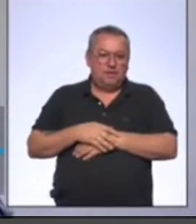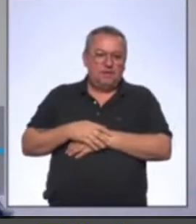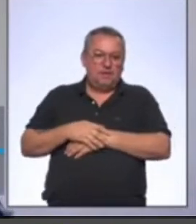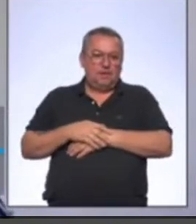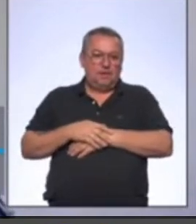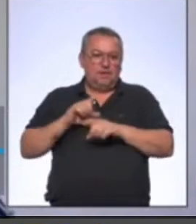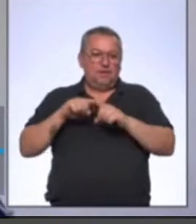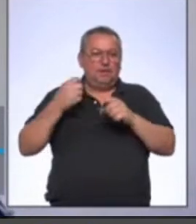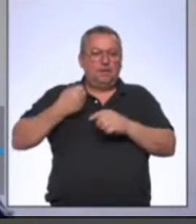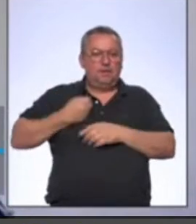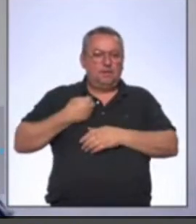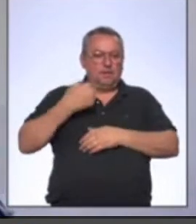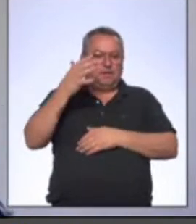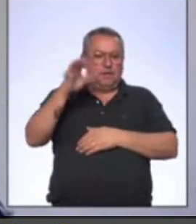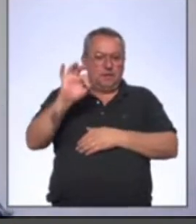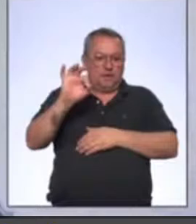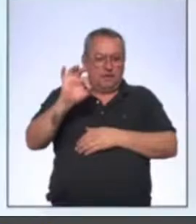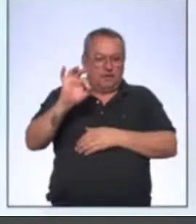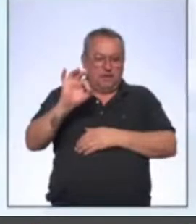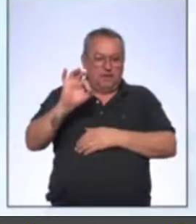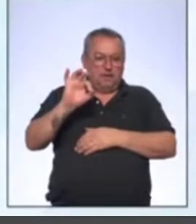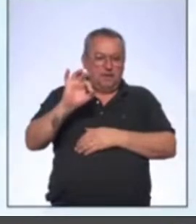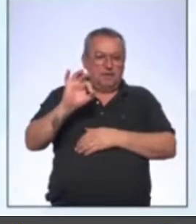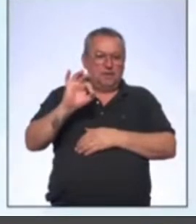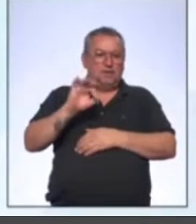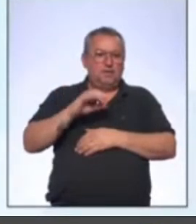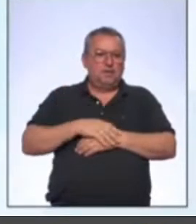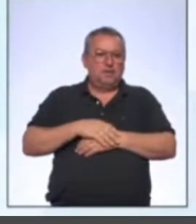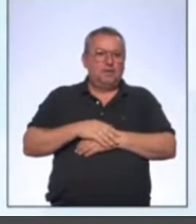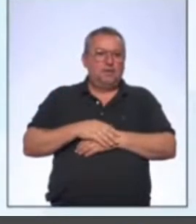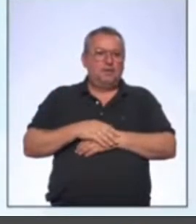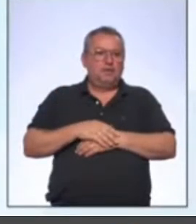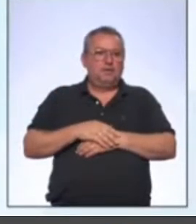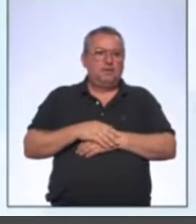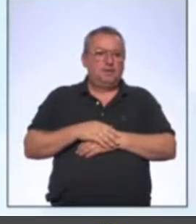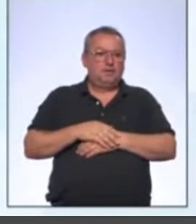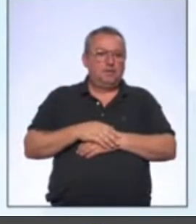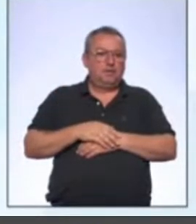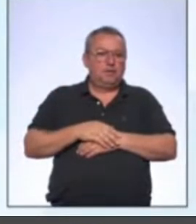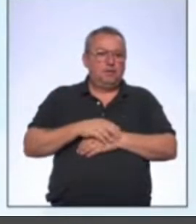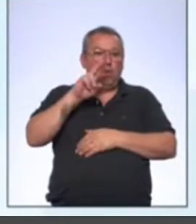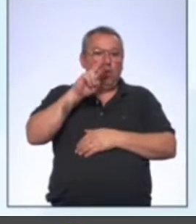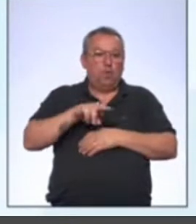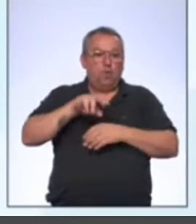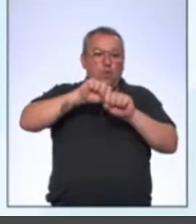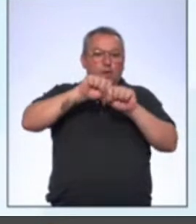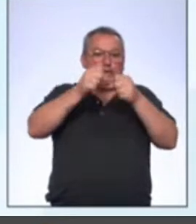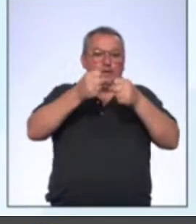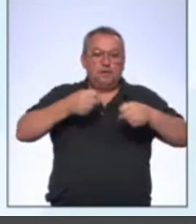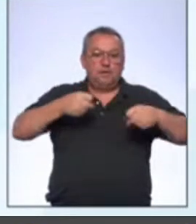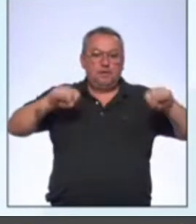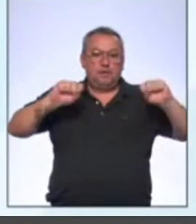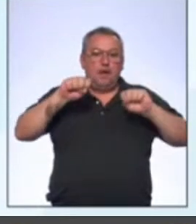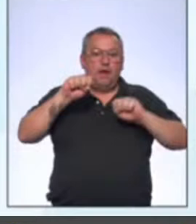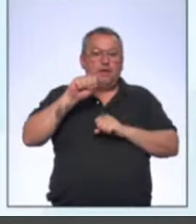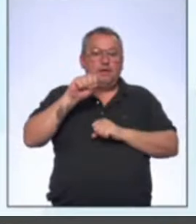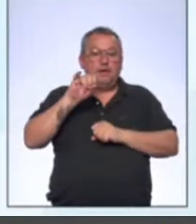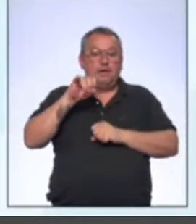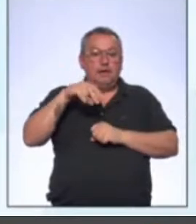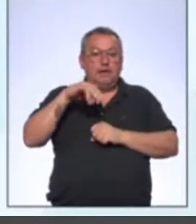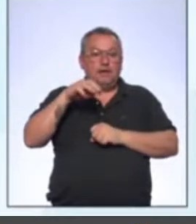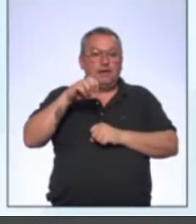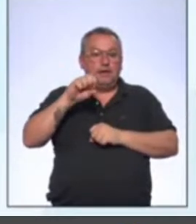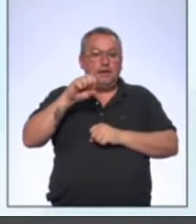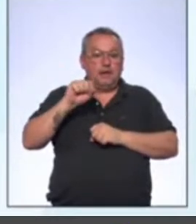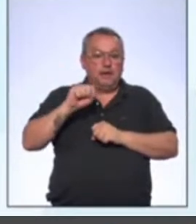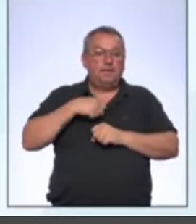Na questão 10, vamos ver na tela. Diz assim, ó, o uso da sinestesia,